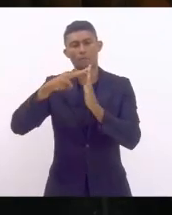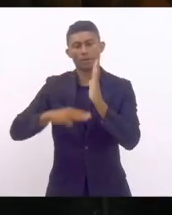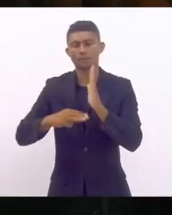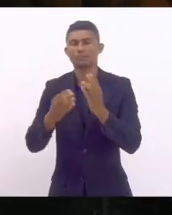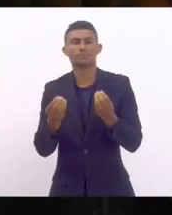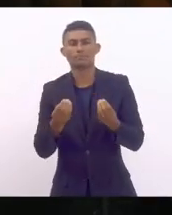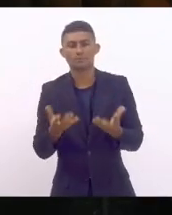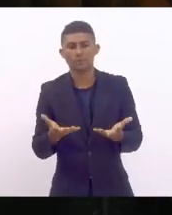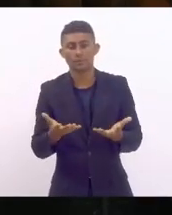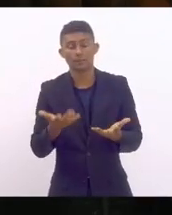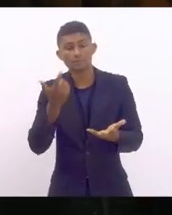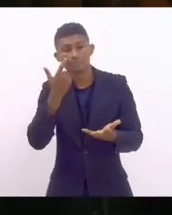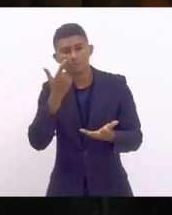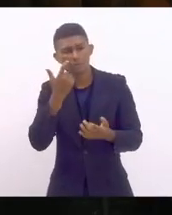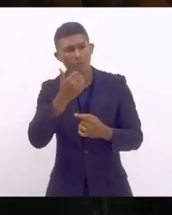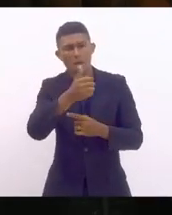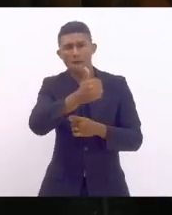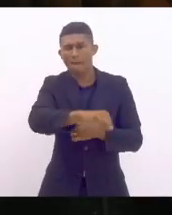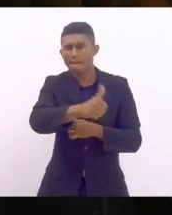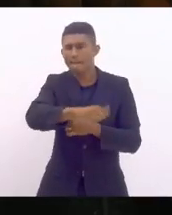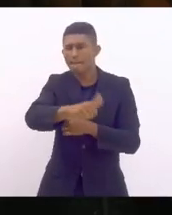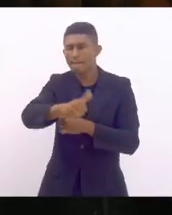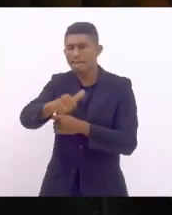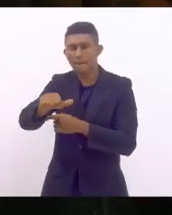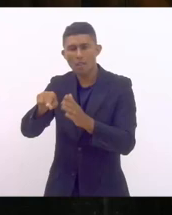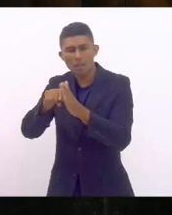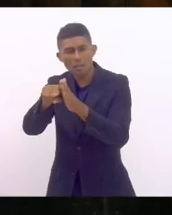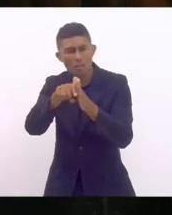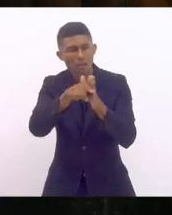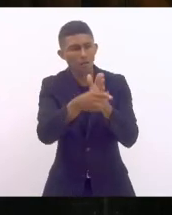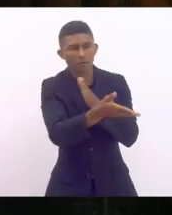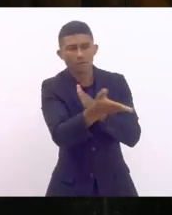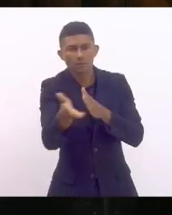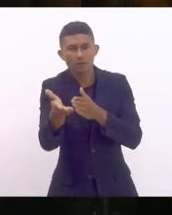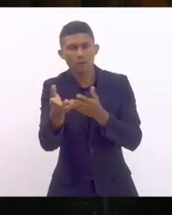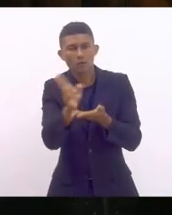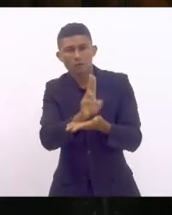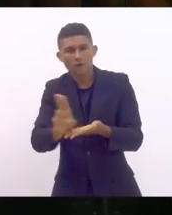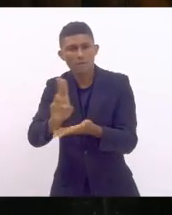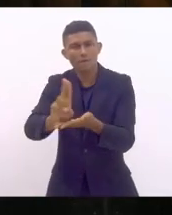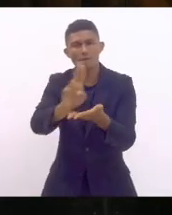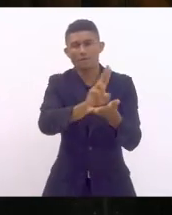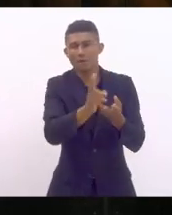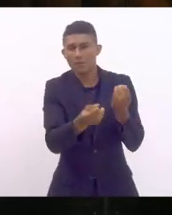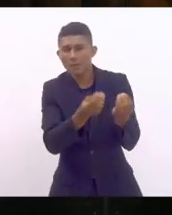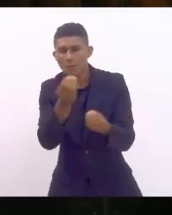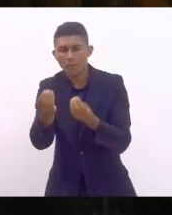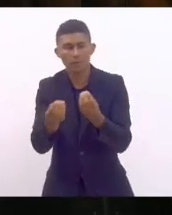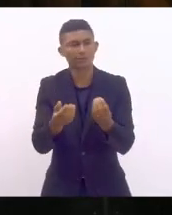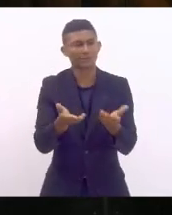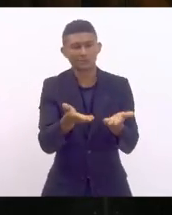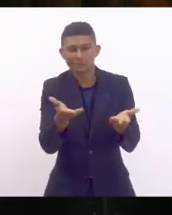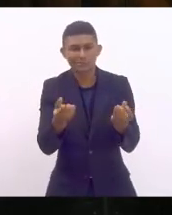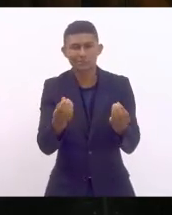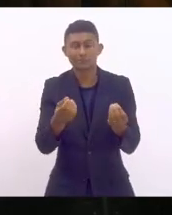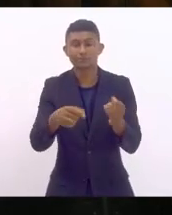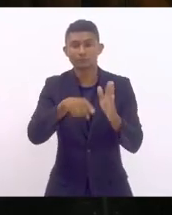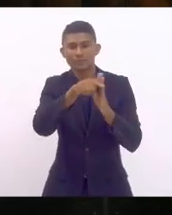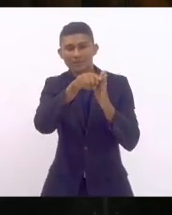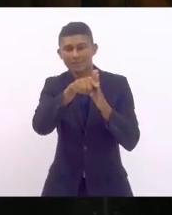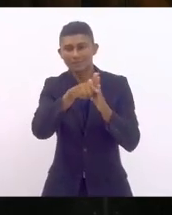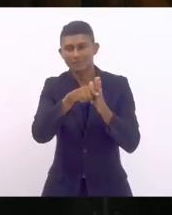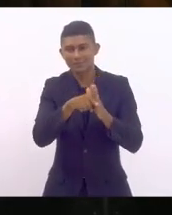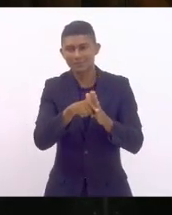objetivo de melhora por a a situação orçamentária das universidades federais dos órgãos de fomento à e